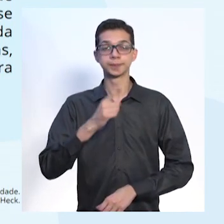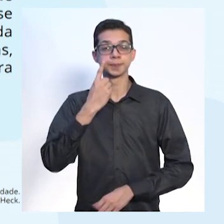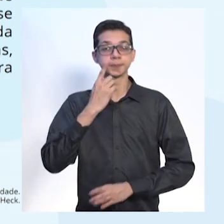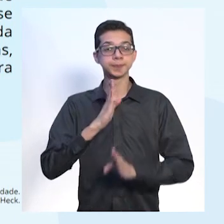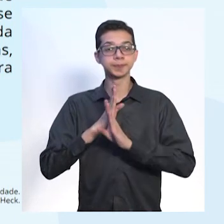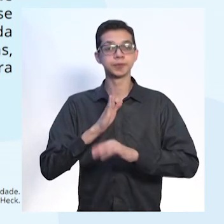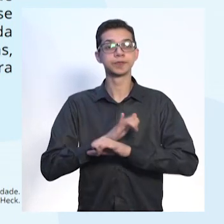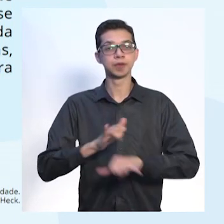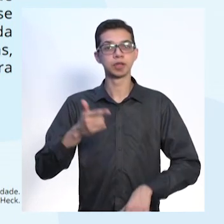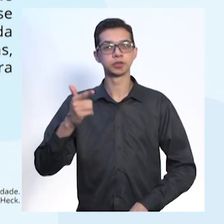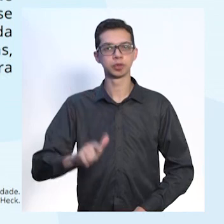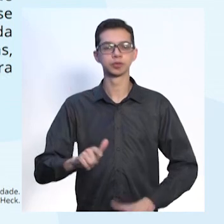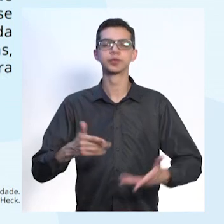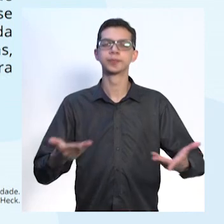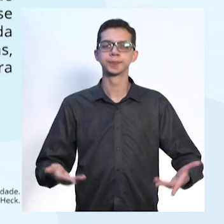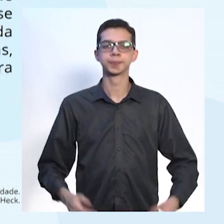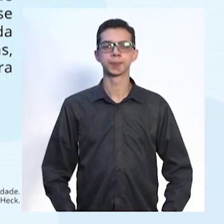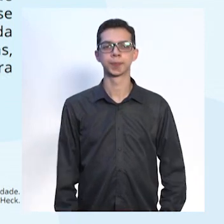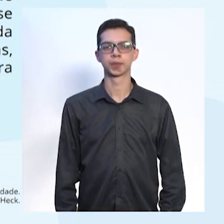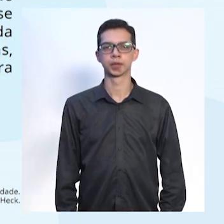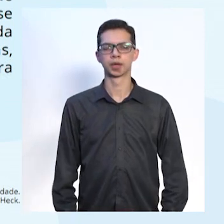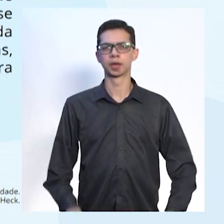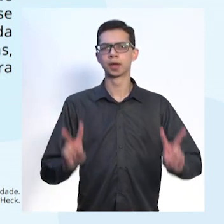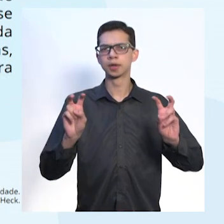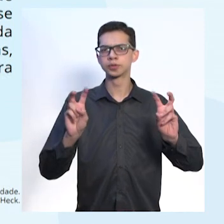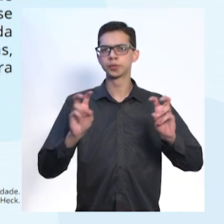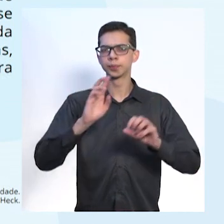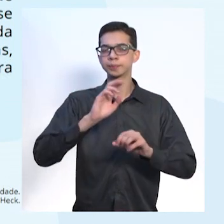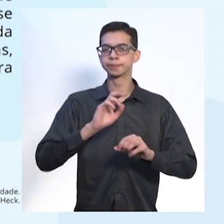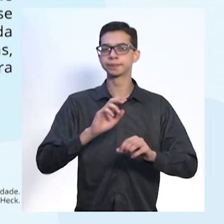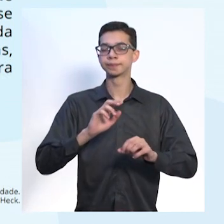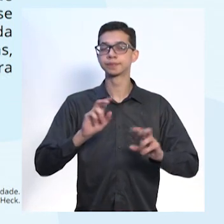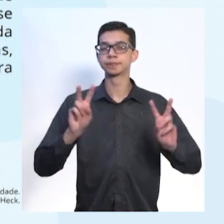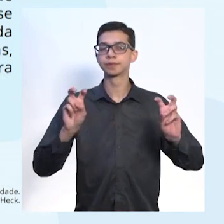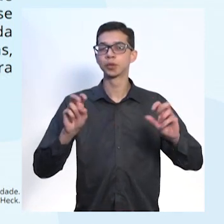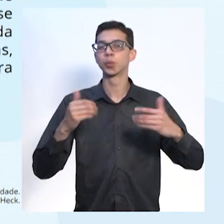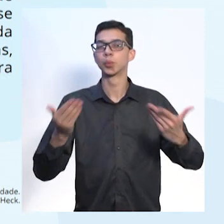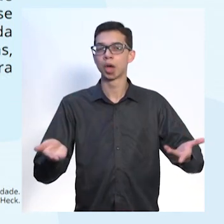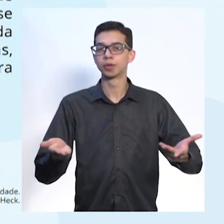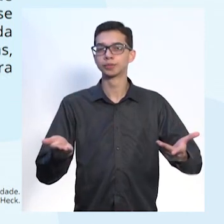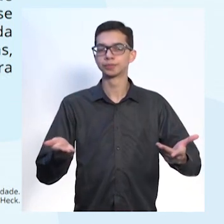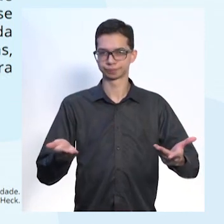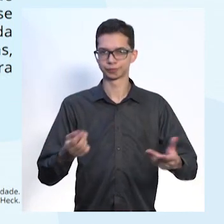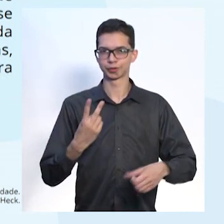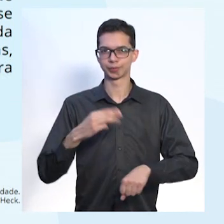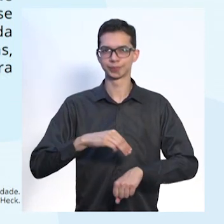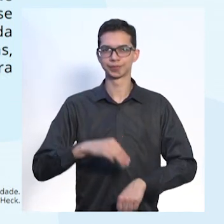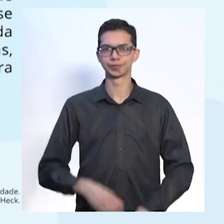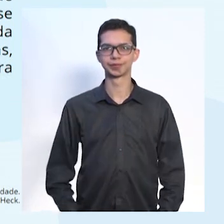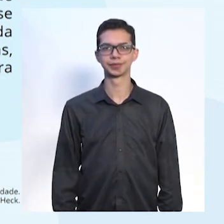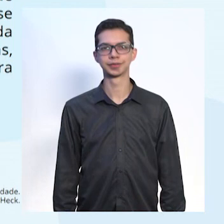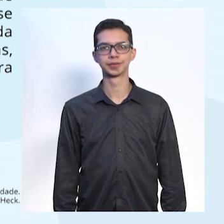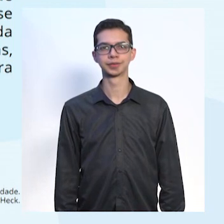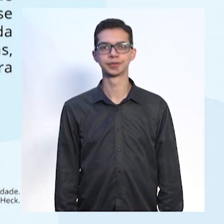Então, qual aí que é o título auxiliar? Tá fácil agora, hein, gente? Coloca para pro. 2 minutinhos.